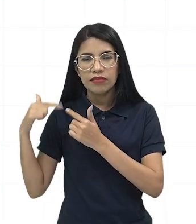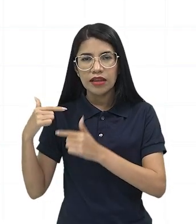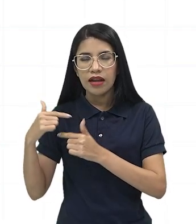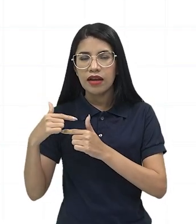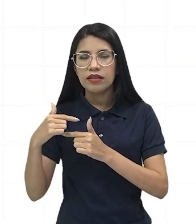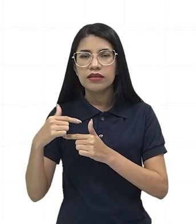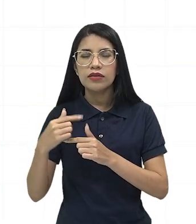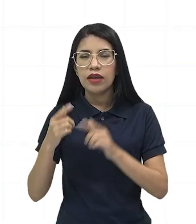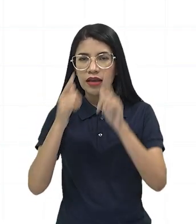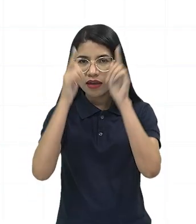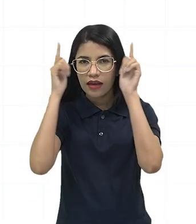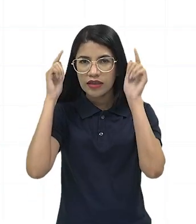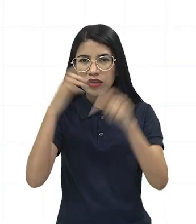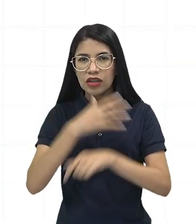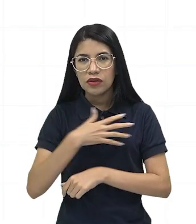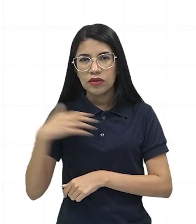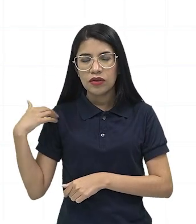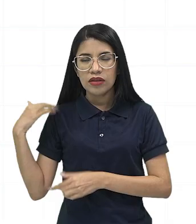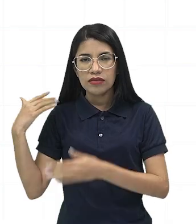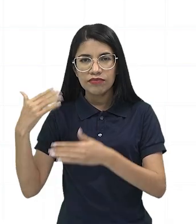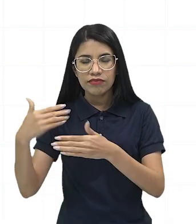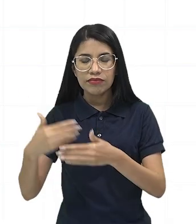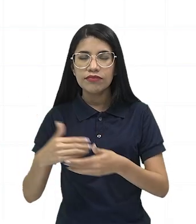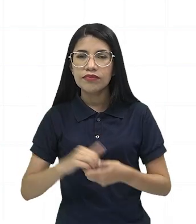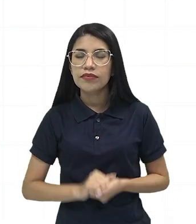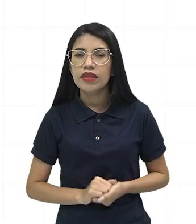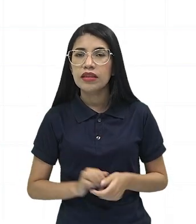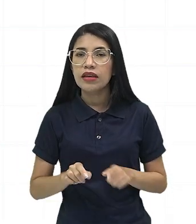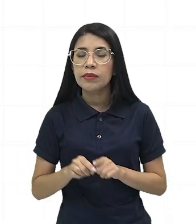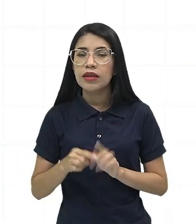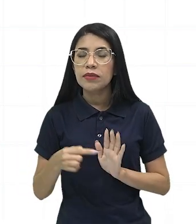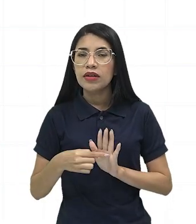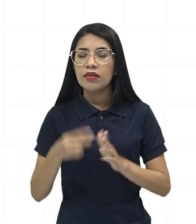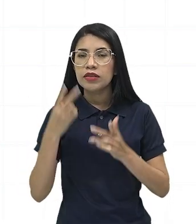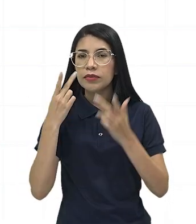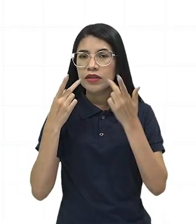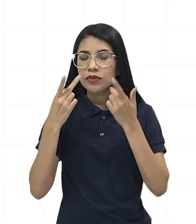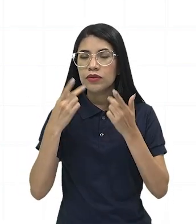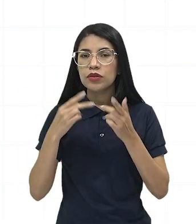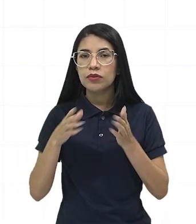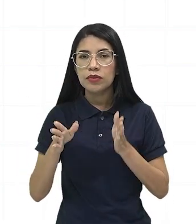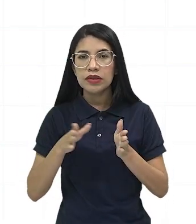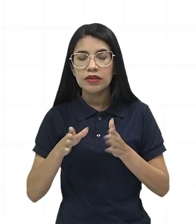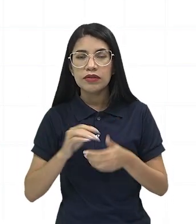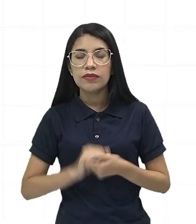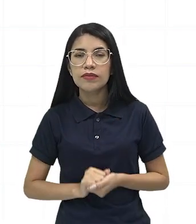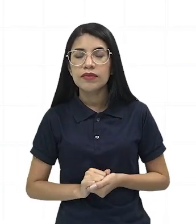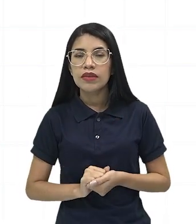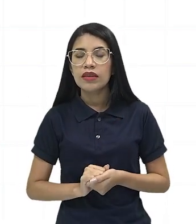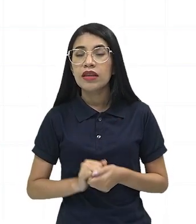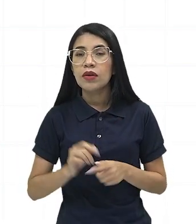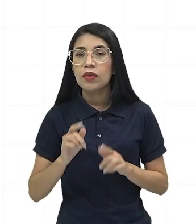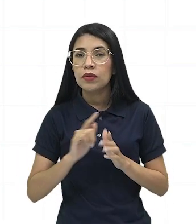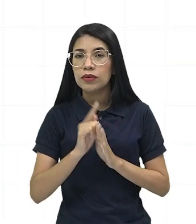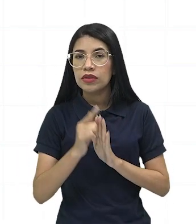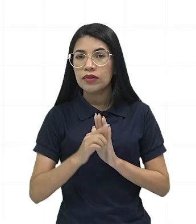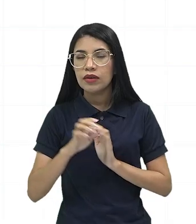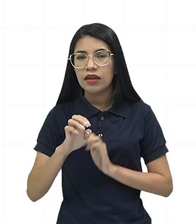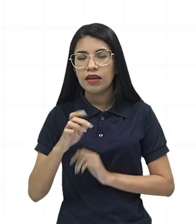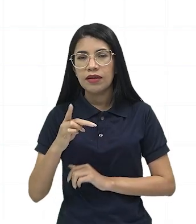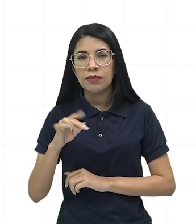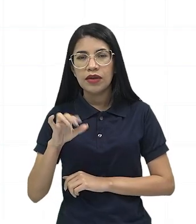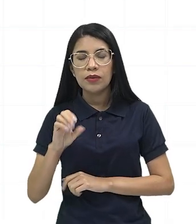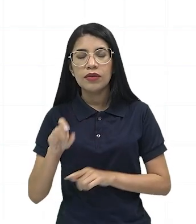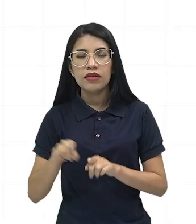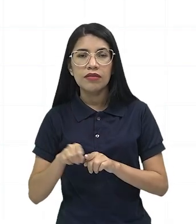Aristóteles, e falava justamente sobre algumas expressões artísticas da época. No caso do gênero épico, também contava histórias